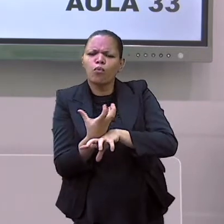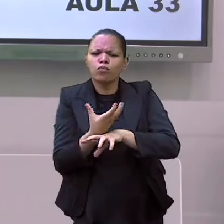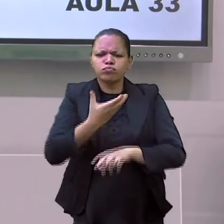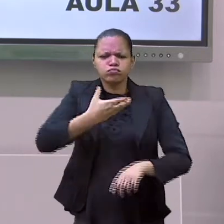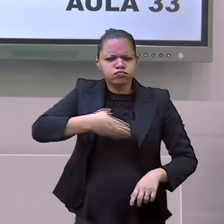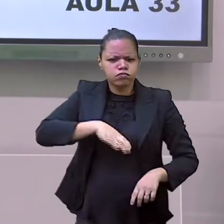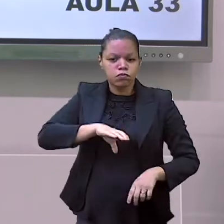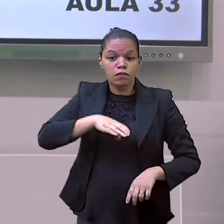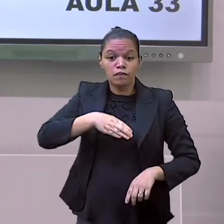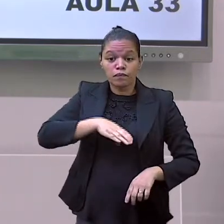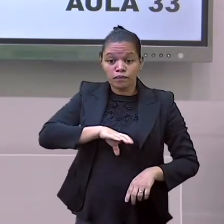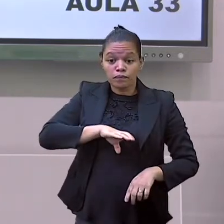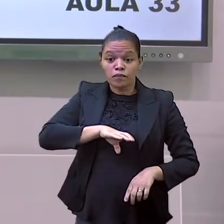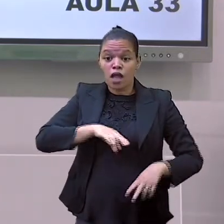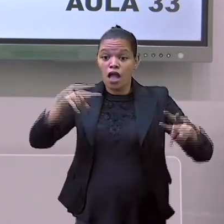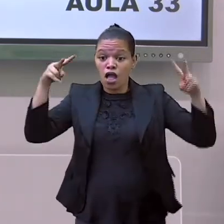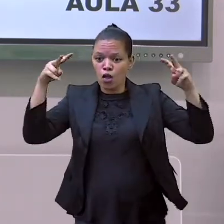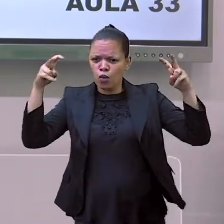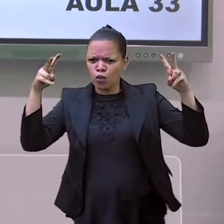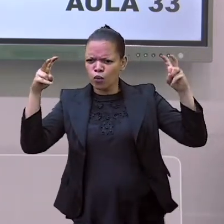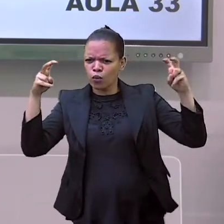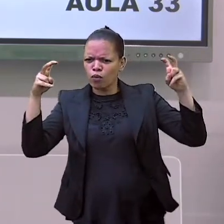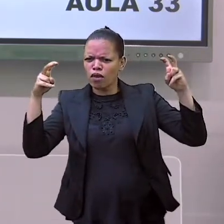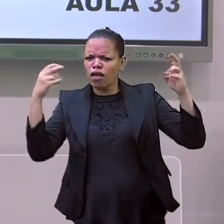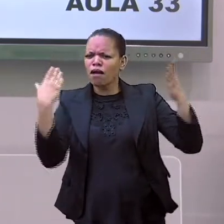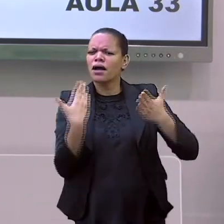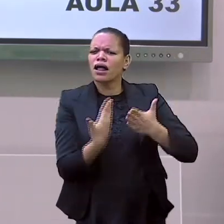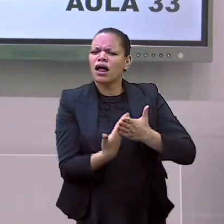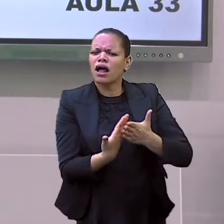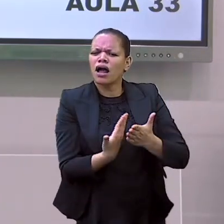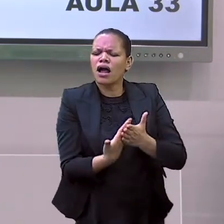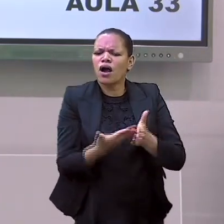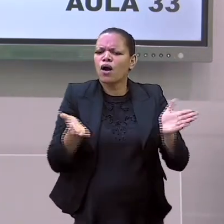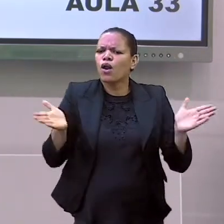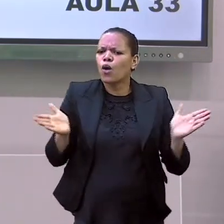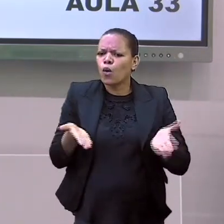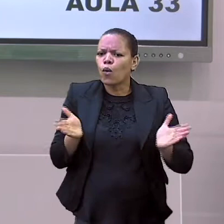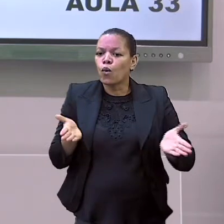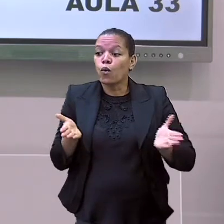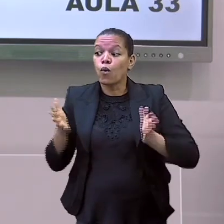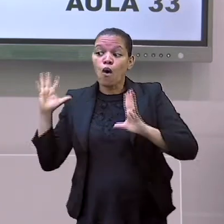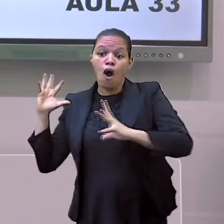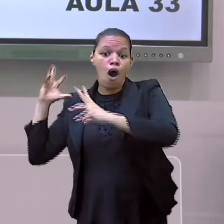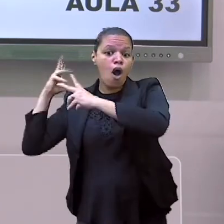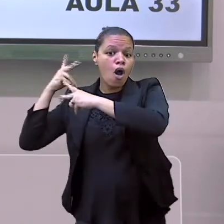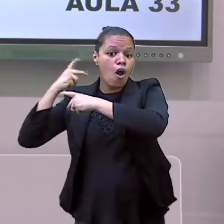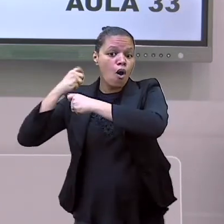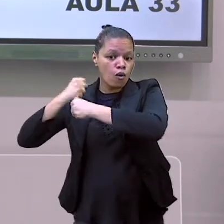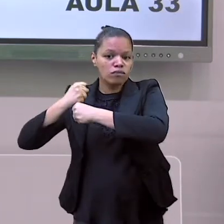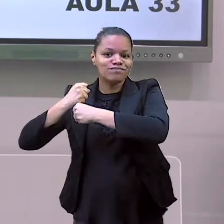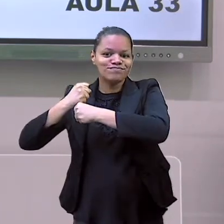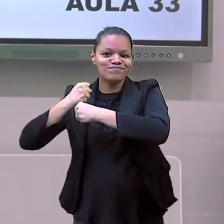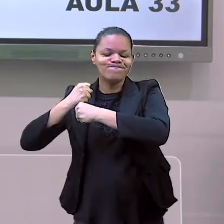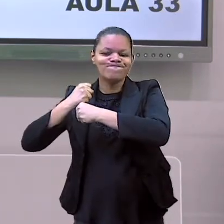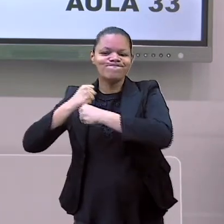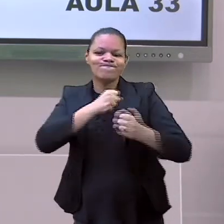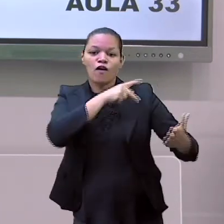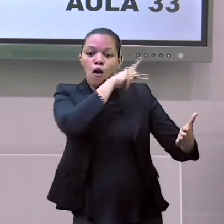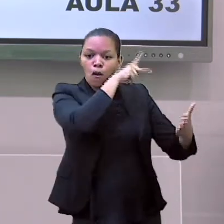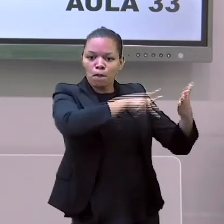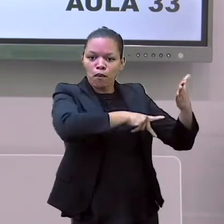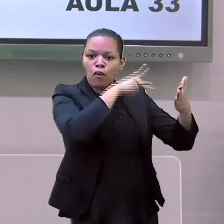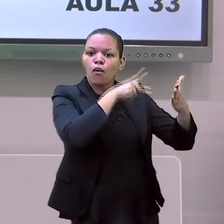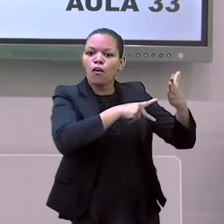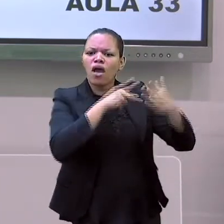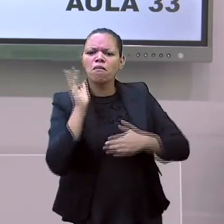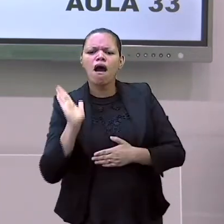de conhecimento da aula de número 33, revisionar o poema. Hoje nós vamos poder